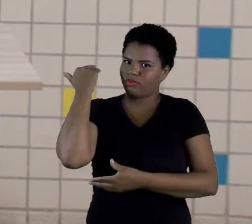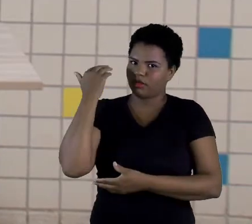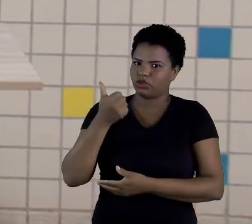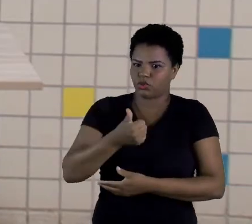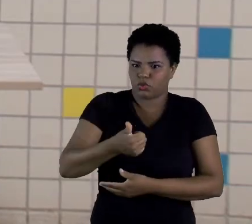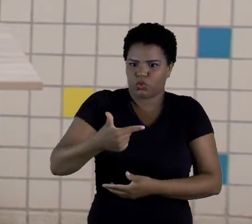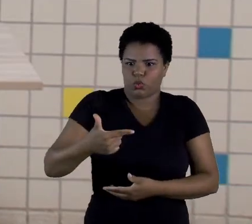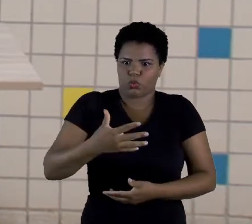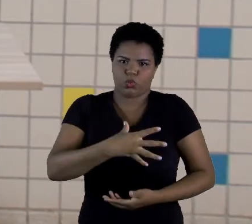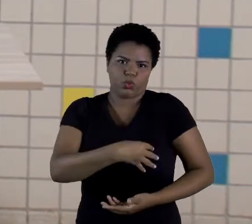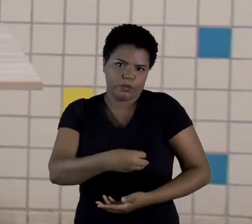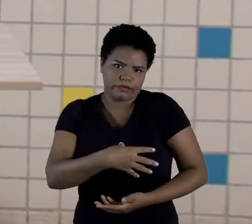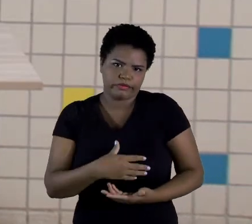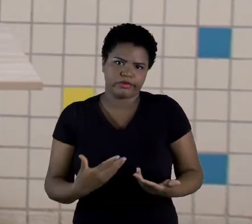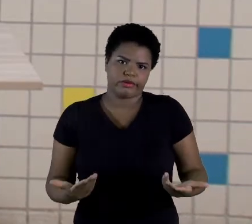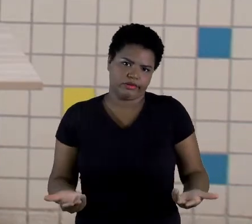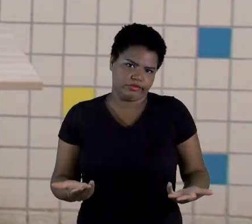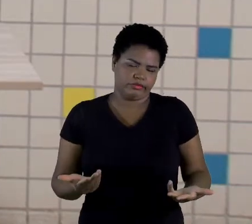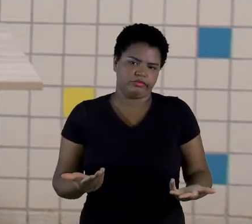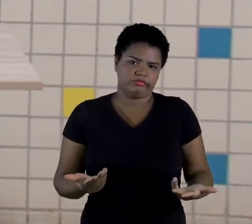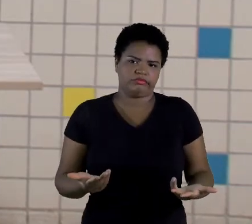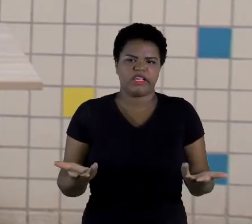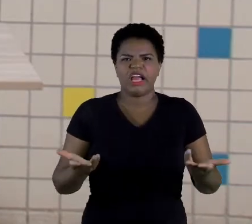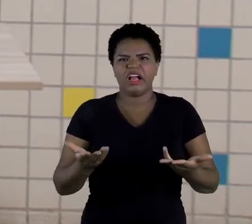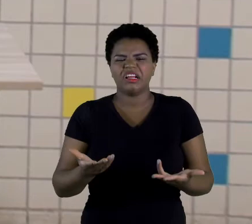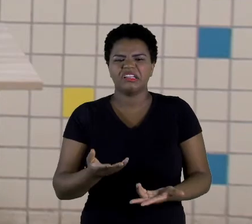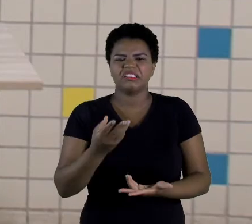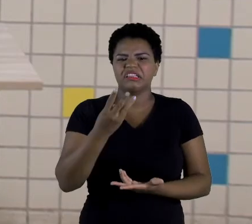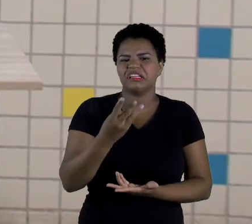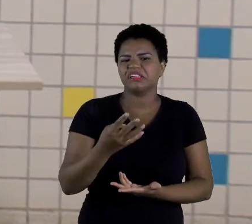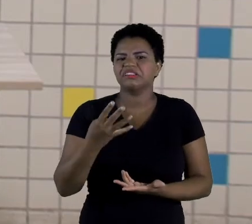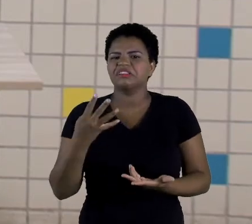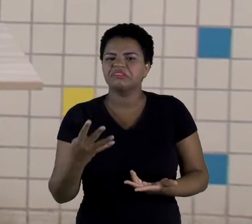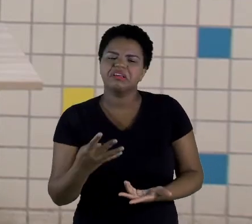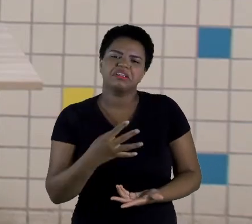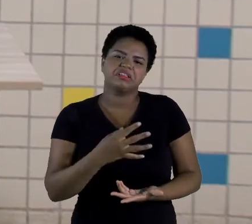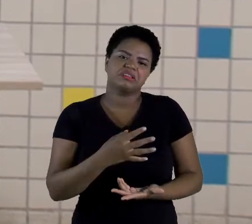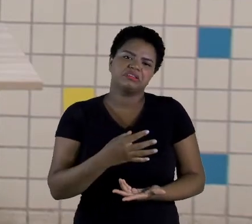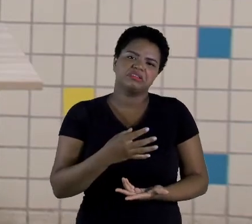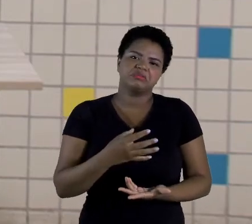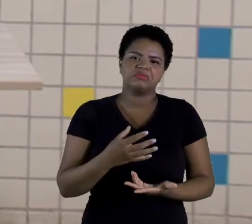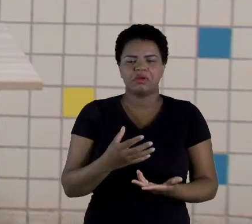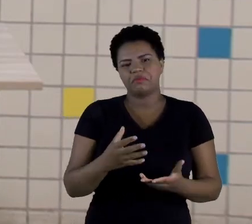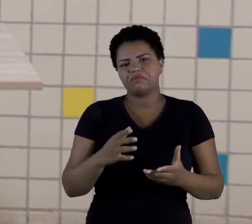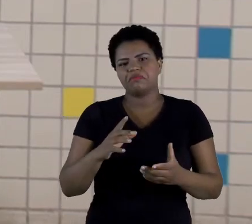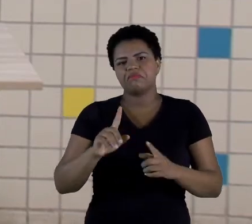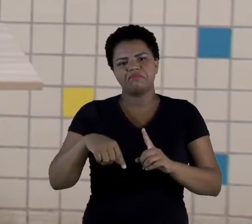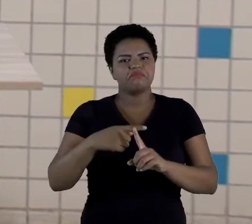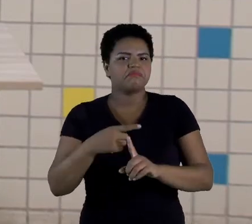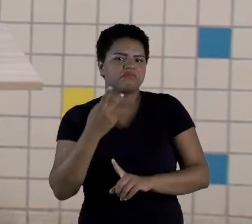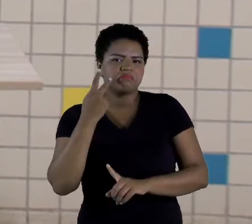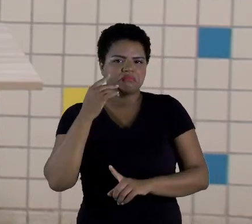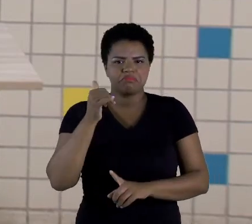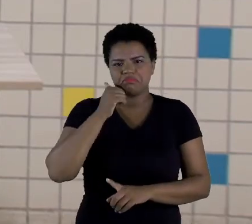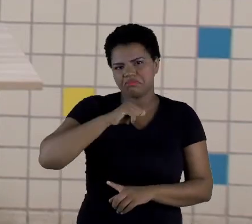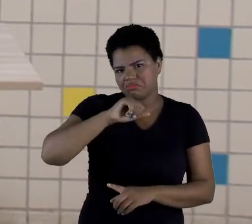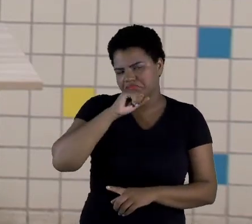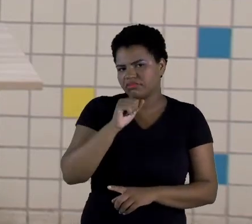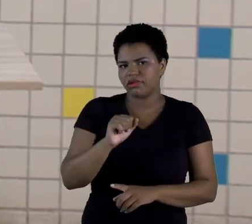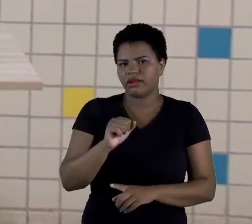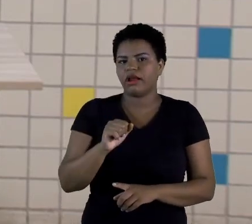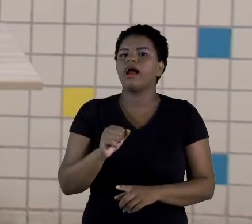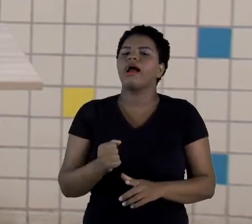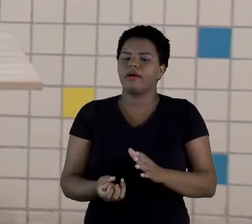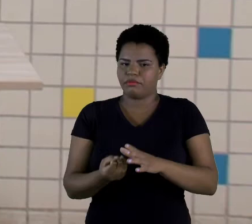12 filhos. Não, hoje mais três, quatro meninos ali, o pai, a mãe, né? Então, aí vocês produzem bastante